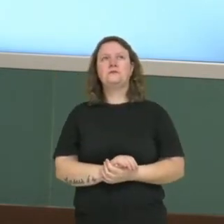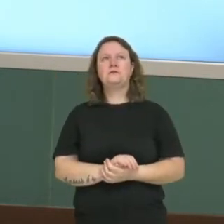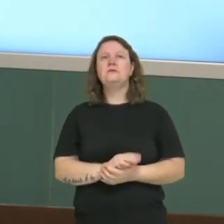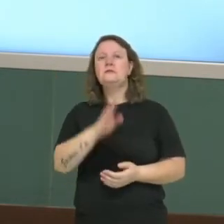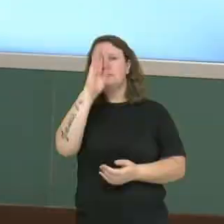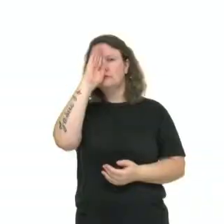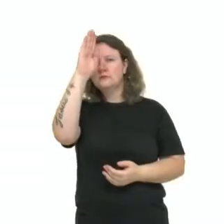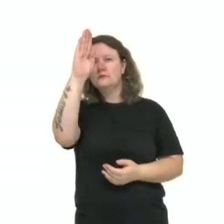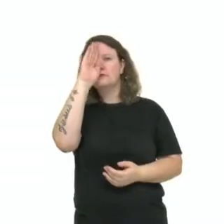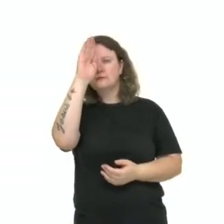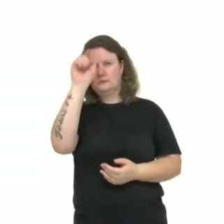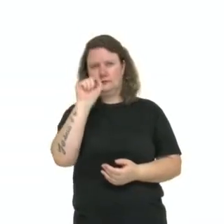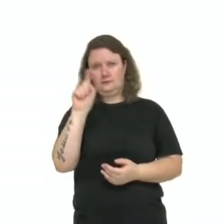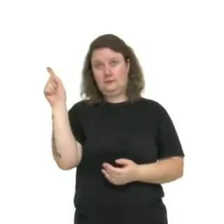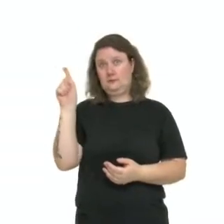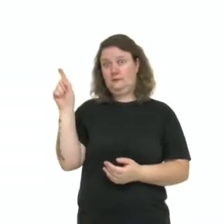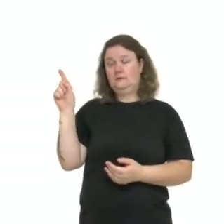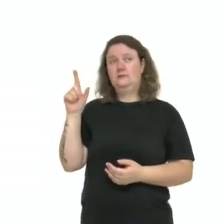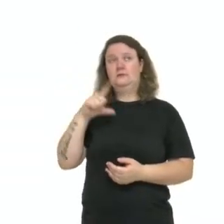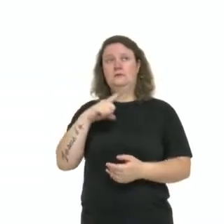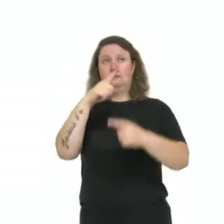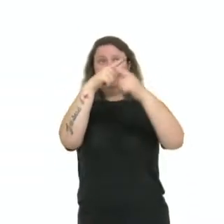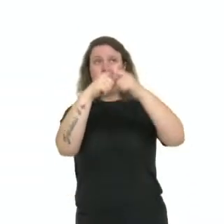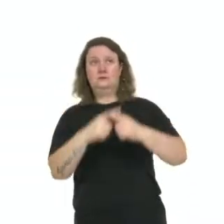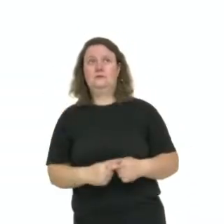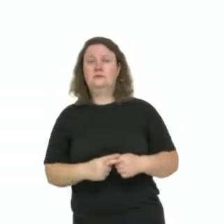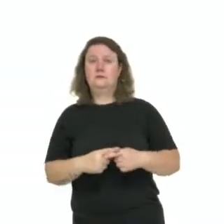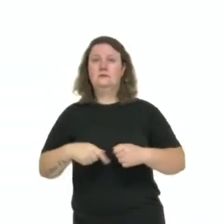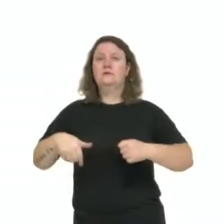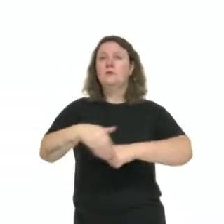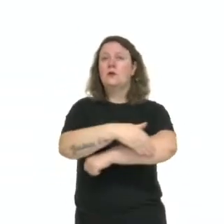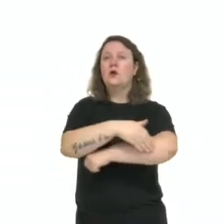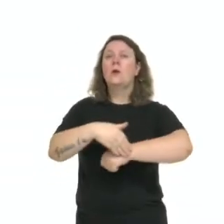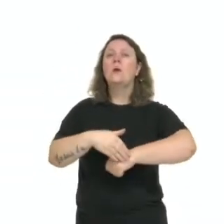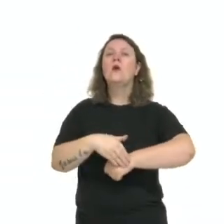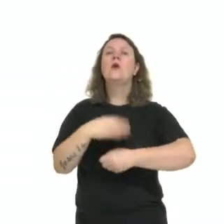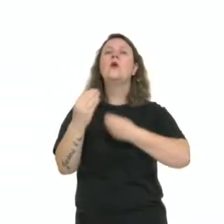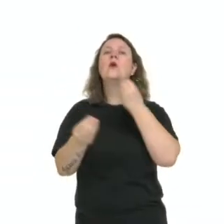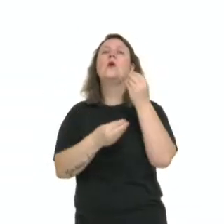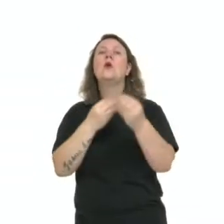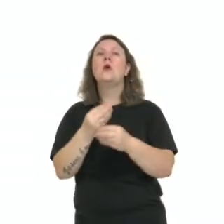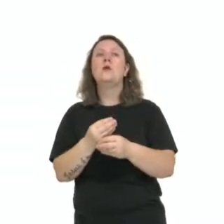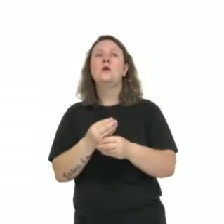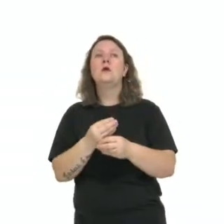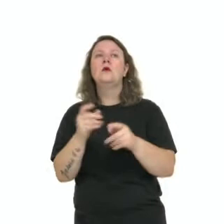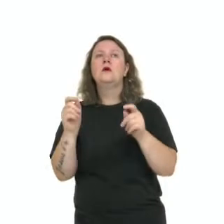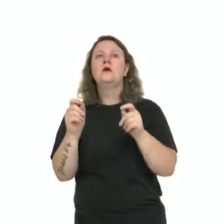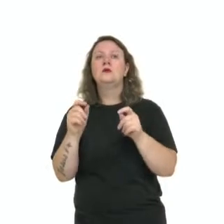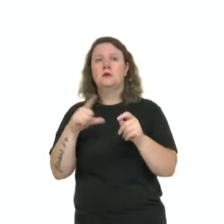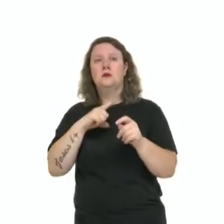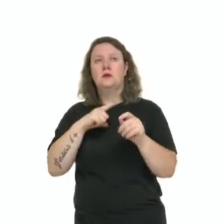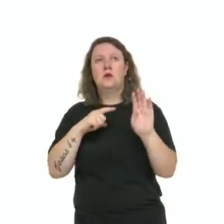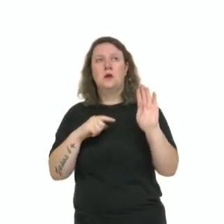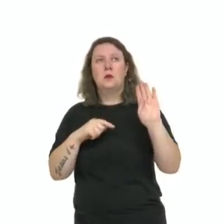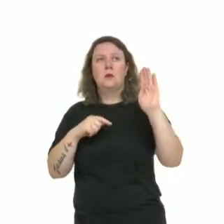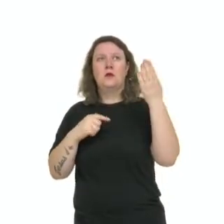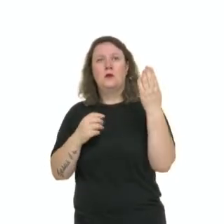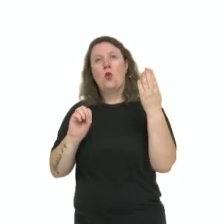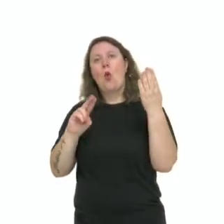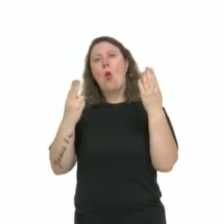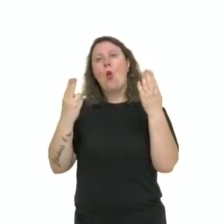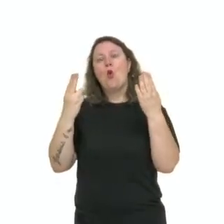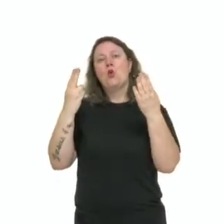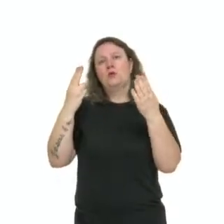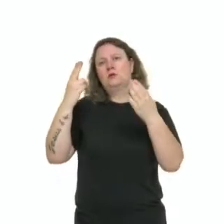Principais categorias, então. As provas em pistas são feitas, as pistas são feitas de madeira ou de concreto, com